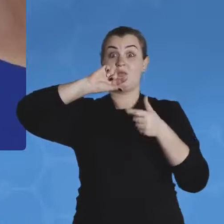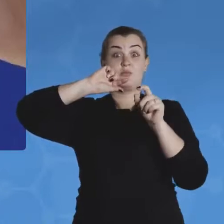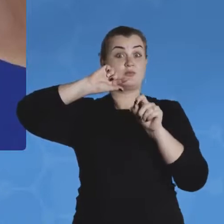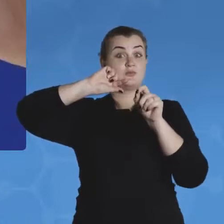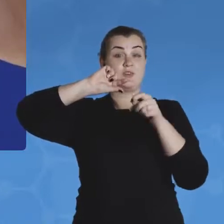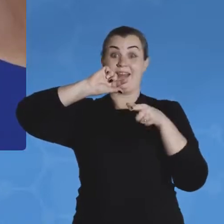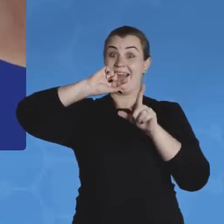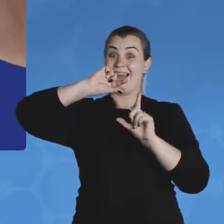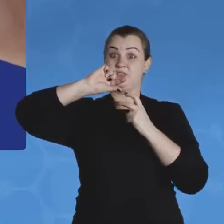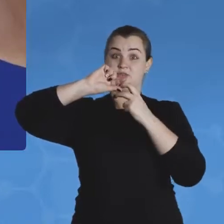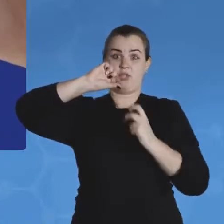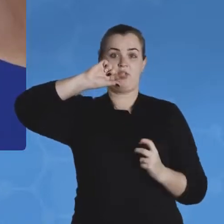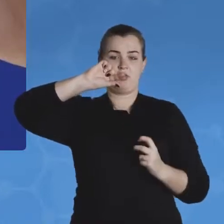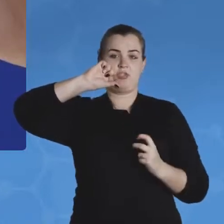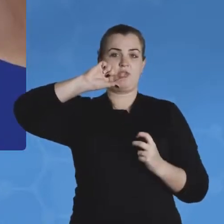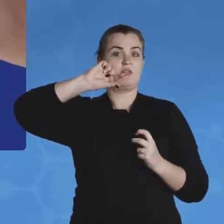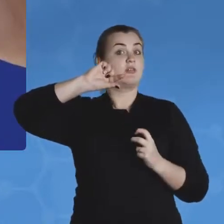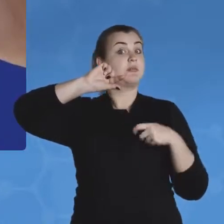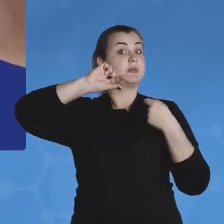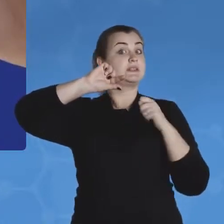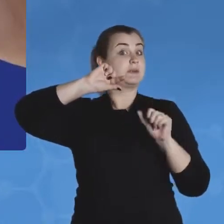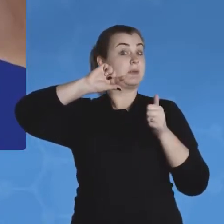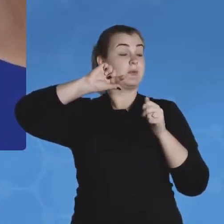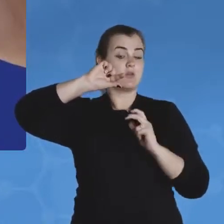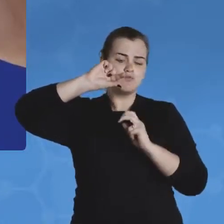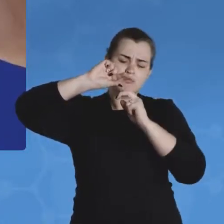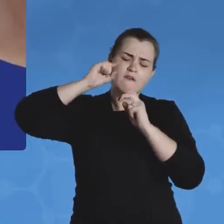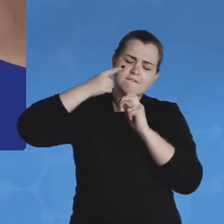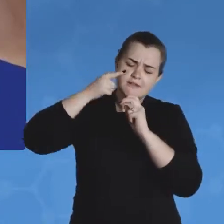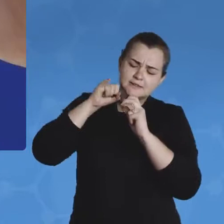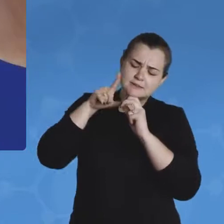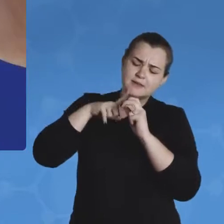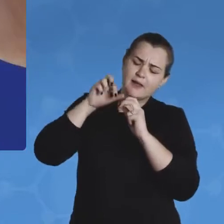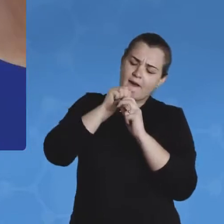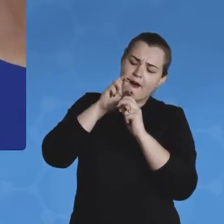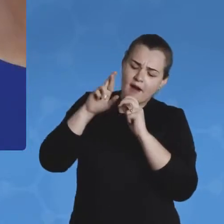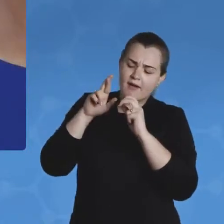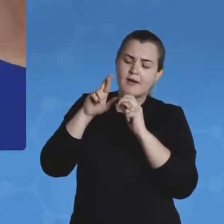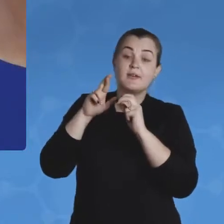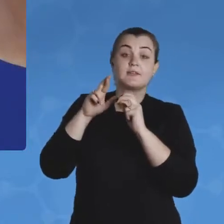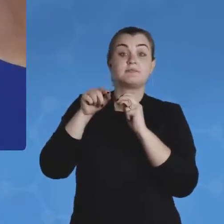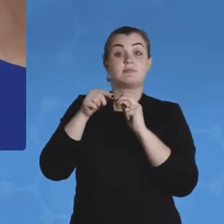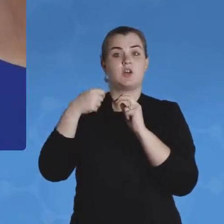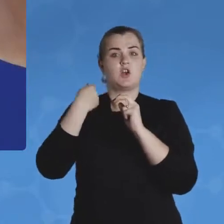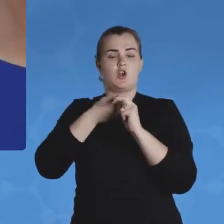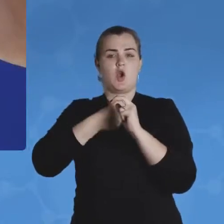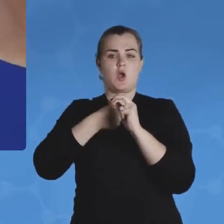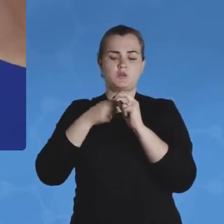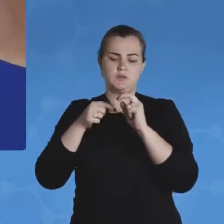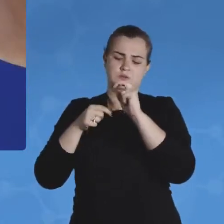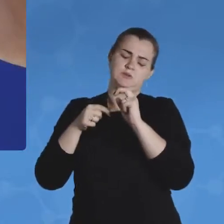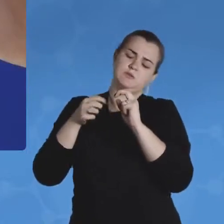seringa do frasco de insulina, observe se houve a formação de bolhas e, para retirá-las, Devemos segurar a